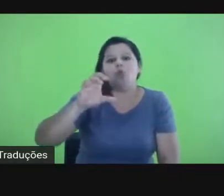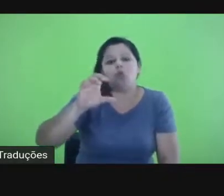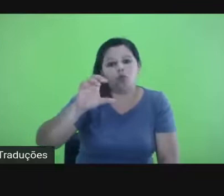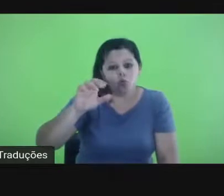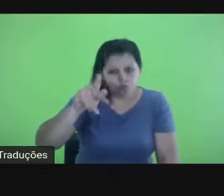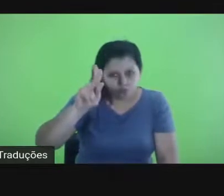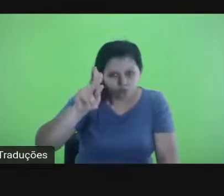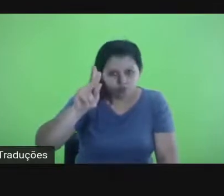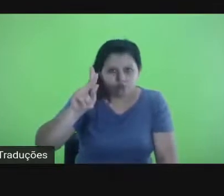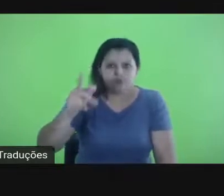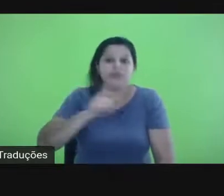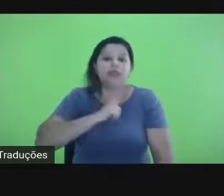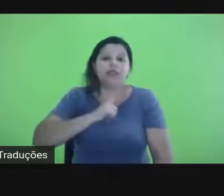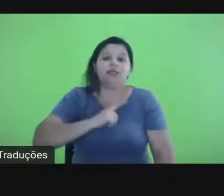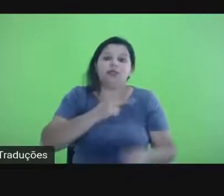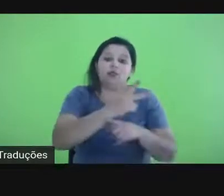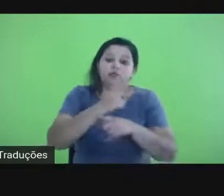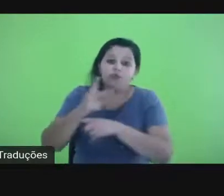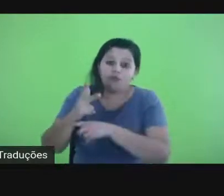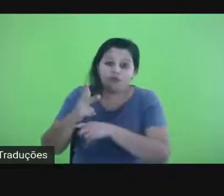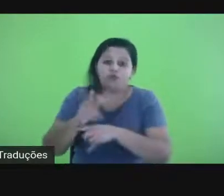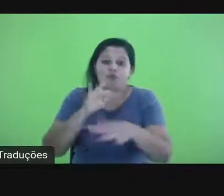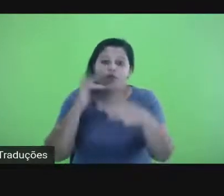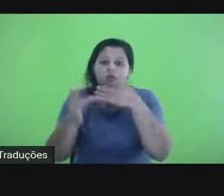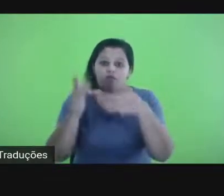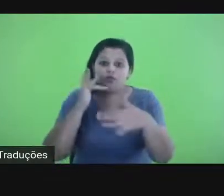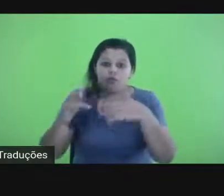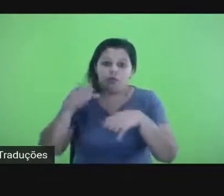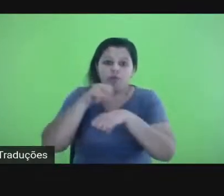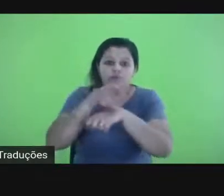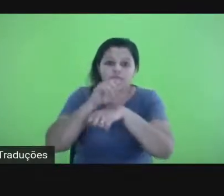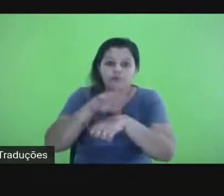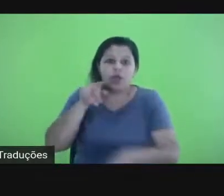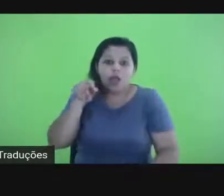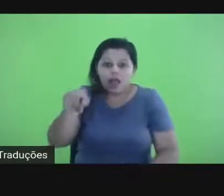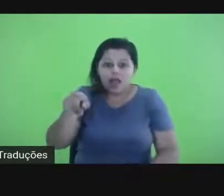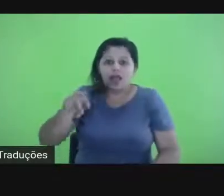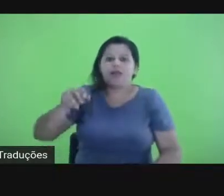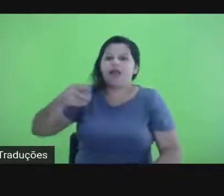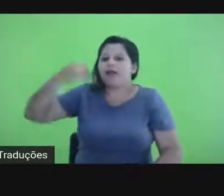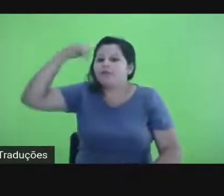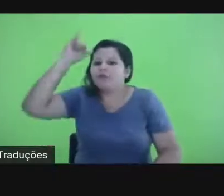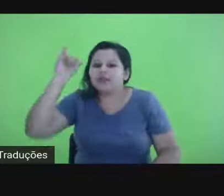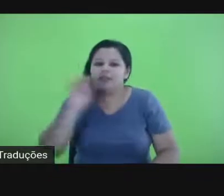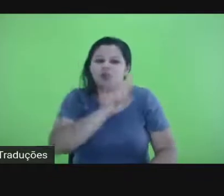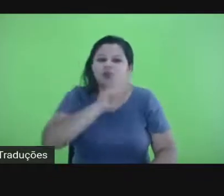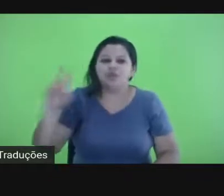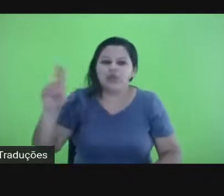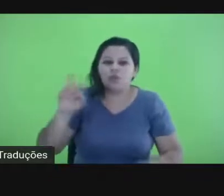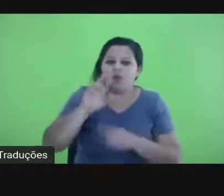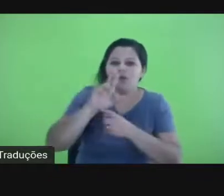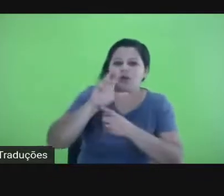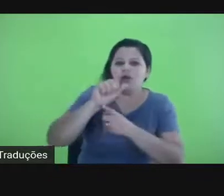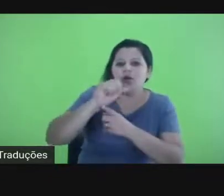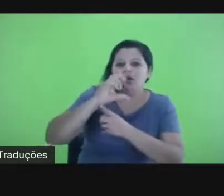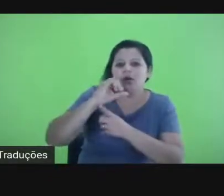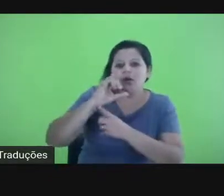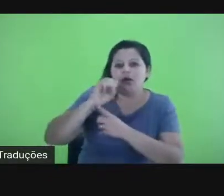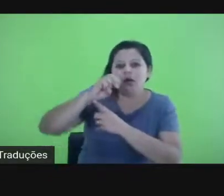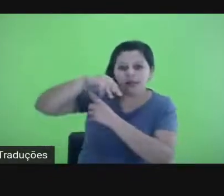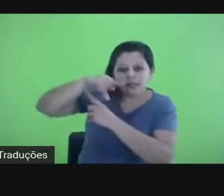minhas redes sociais, onde ela diz que ela está evitando o termo racismo, ela está evitando o termo machismo, ela está evitando o